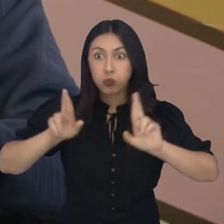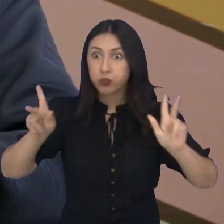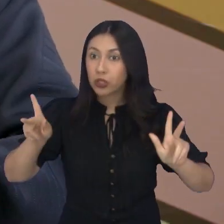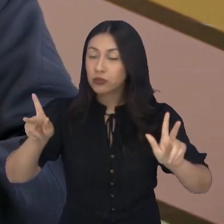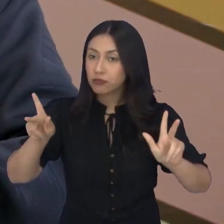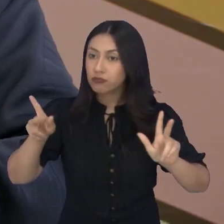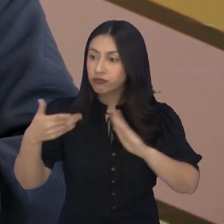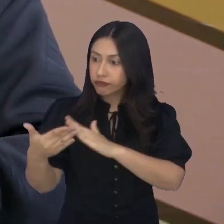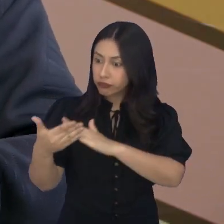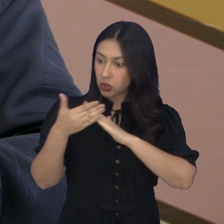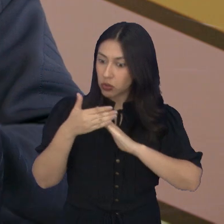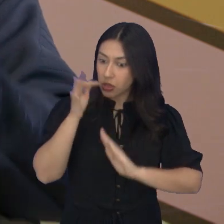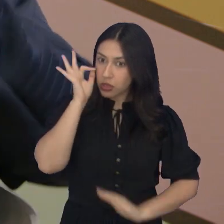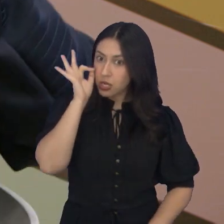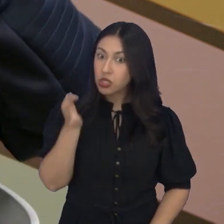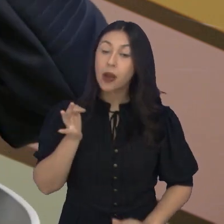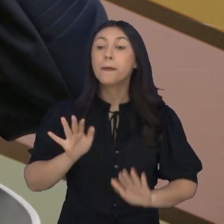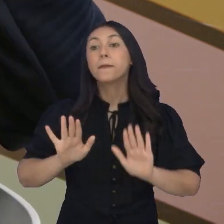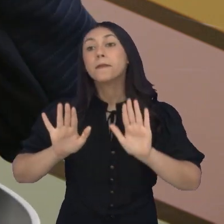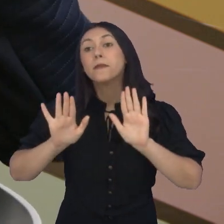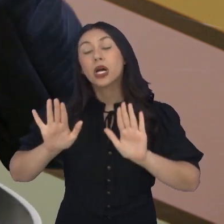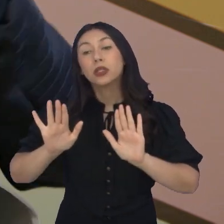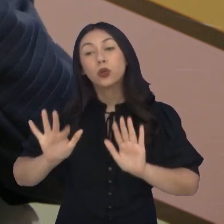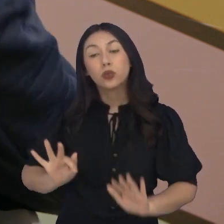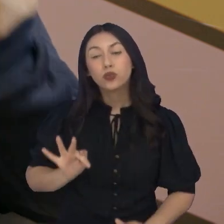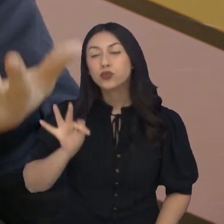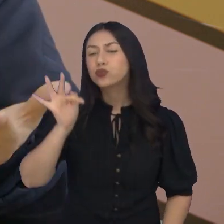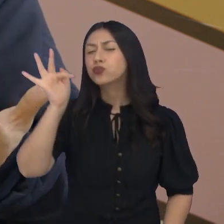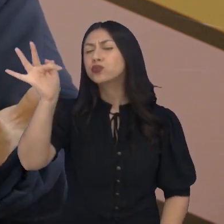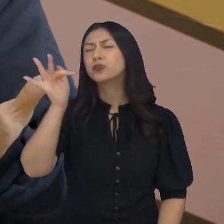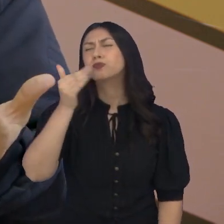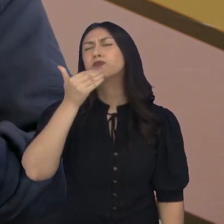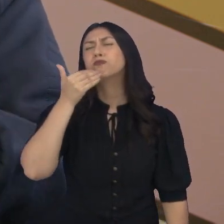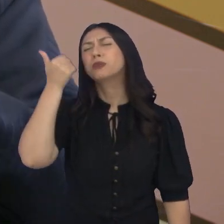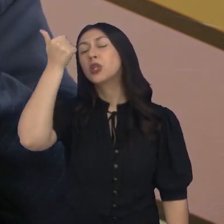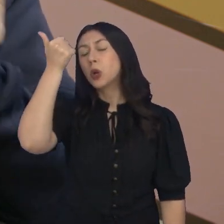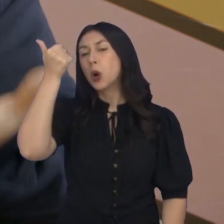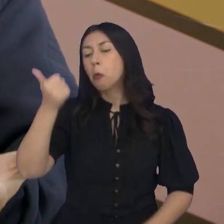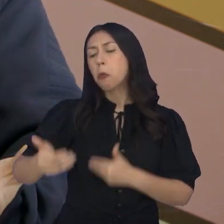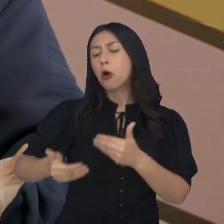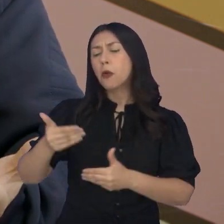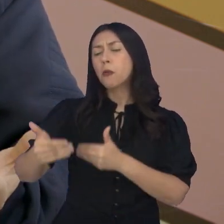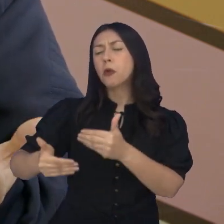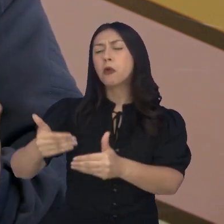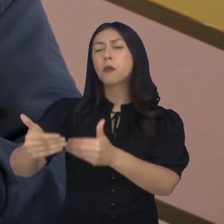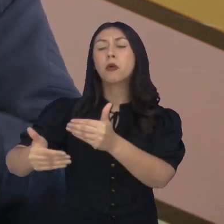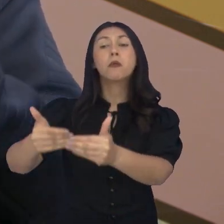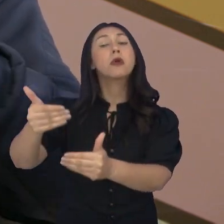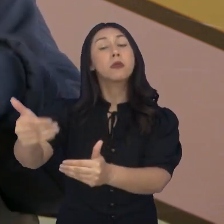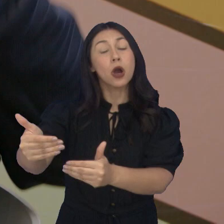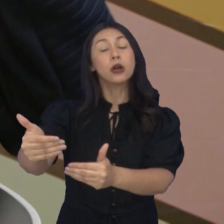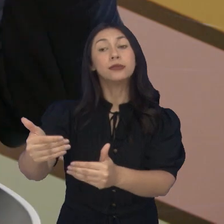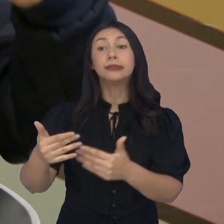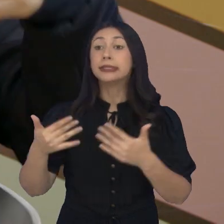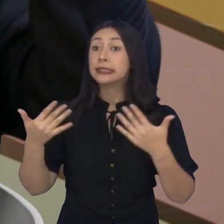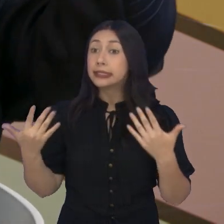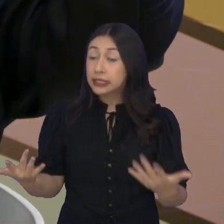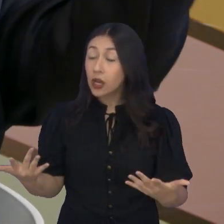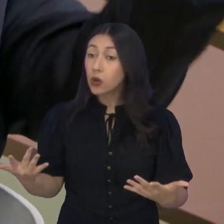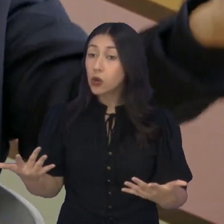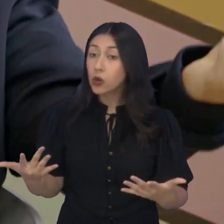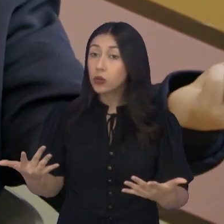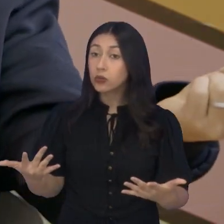benefícios imediatos. Mas os benefícios lá na frente são maior ainda. A longo prazo. A longo prazo, né? Ótimo. Então, deixar de ter